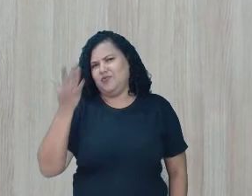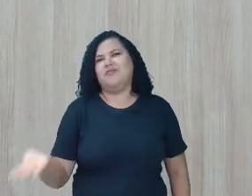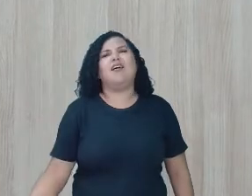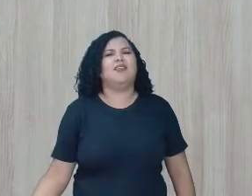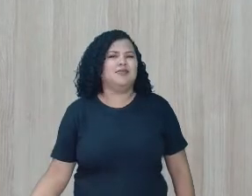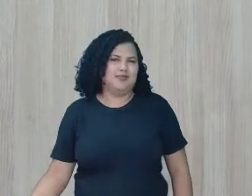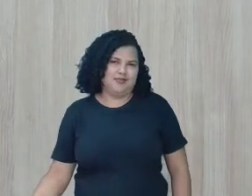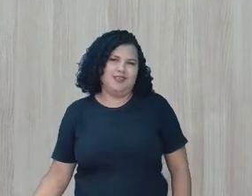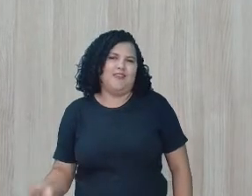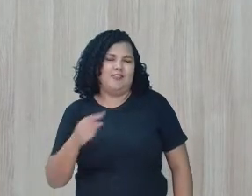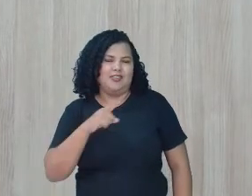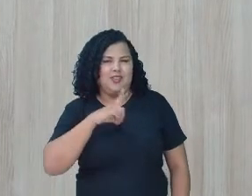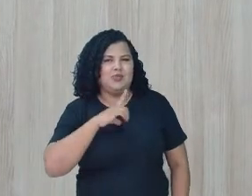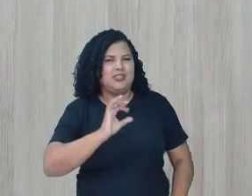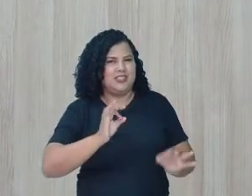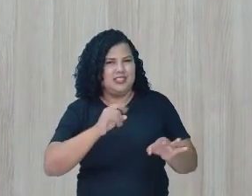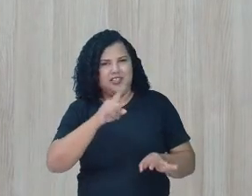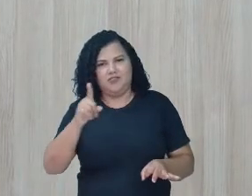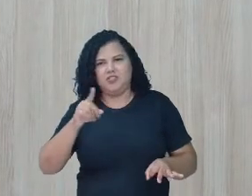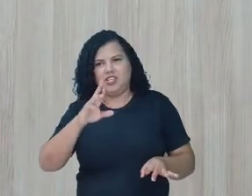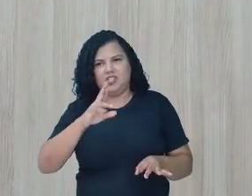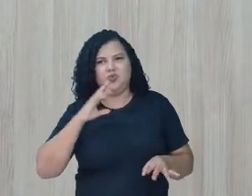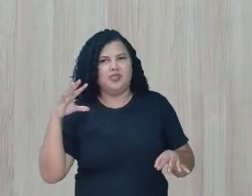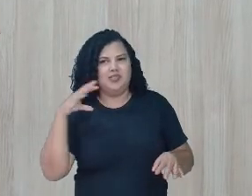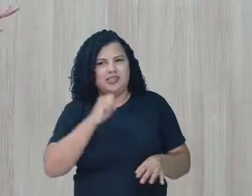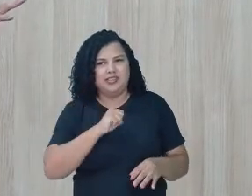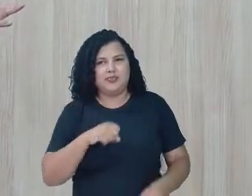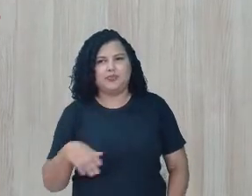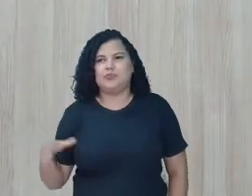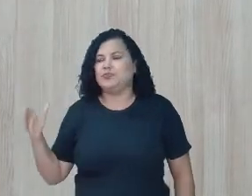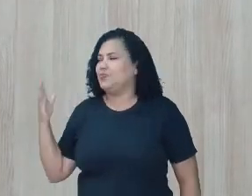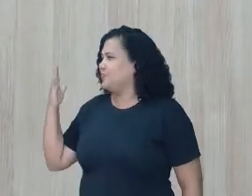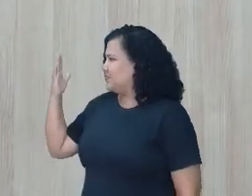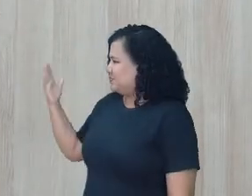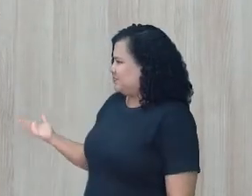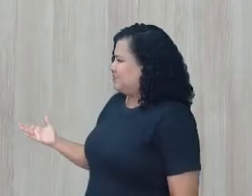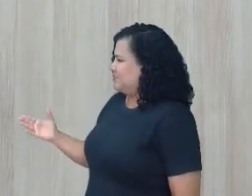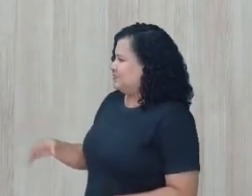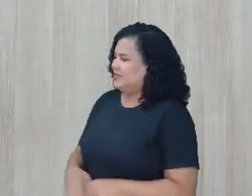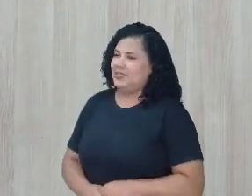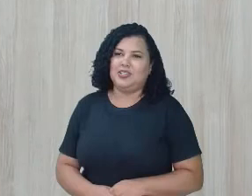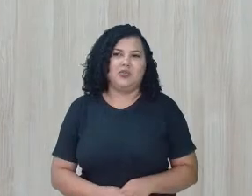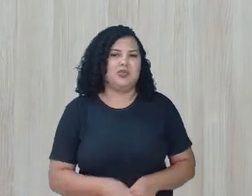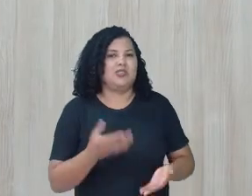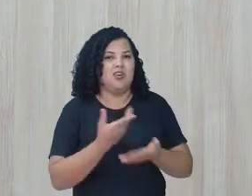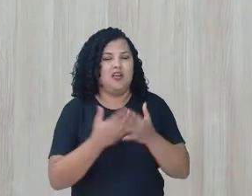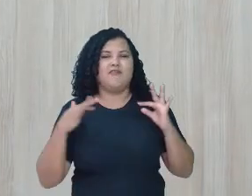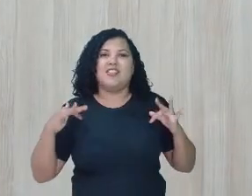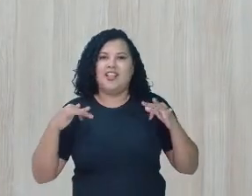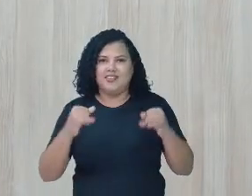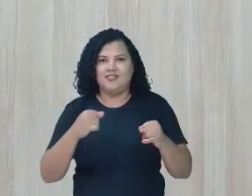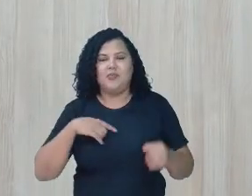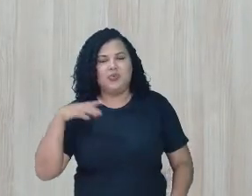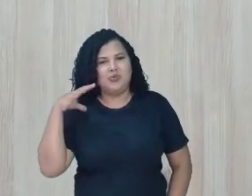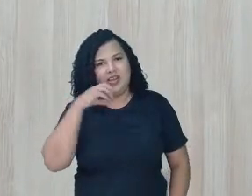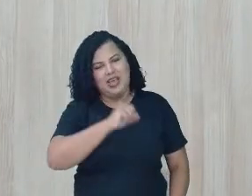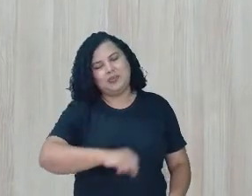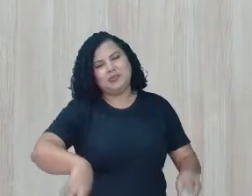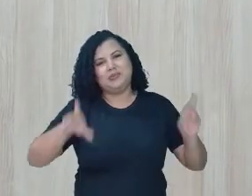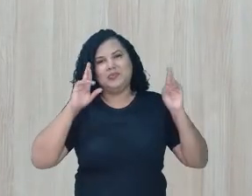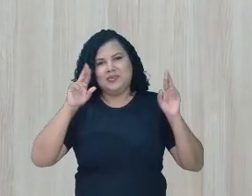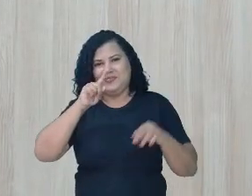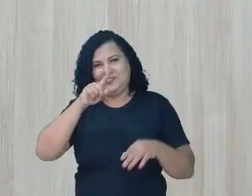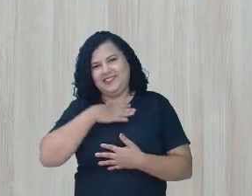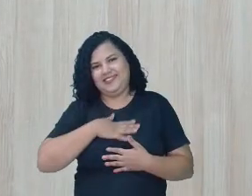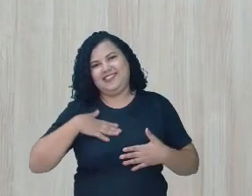responder. Tenho certeza que vocês vão tirar de letra, tá certo? Gente, a nossa aula está chegando ao fim, foi muito rápido, espero que vocês